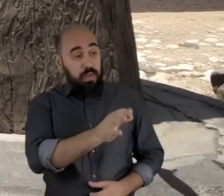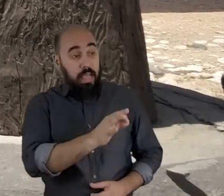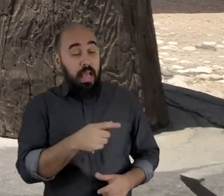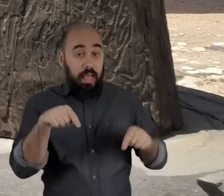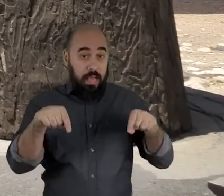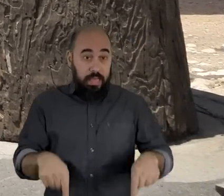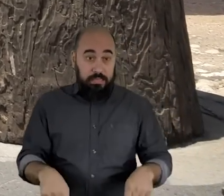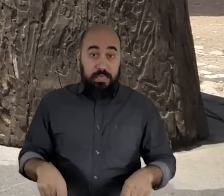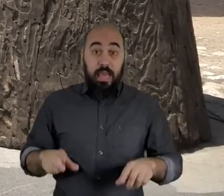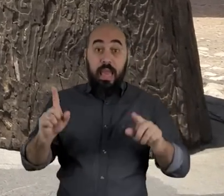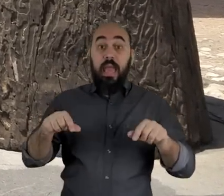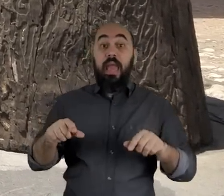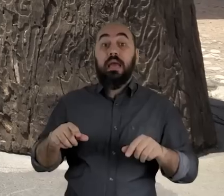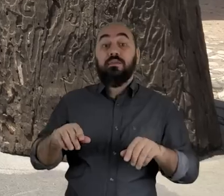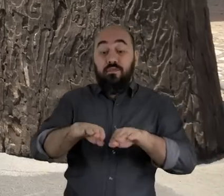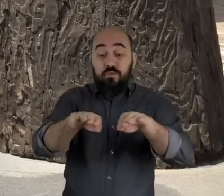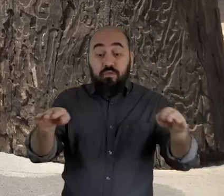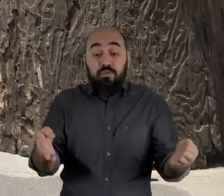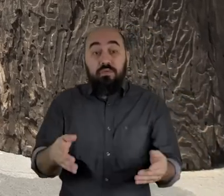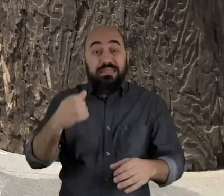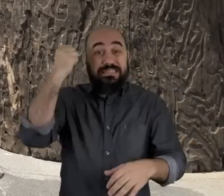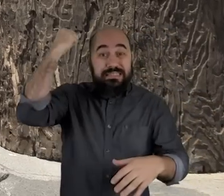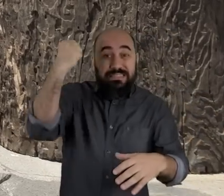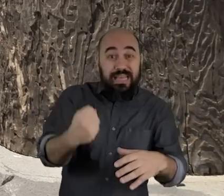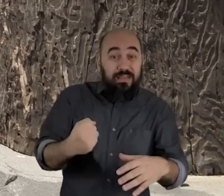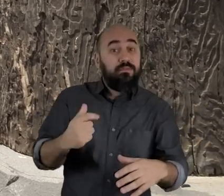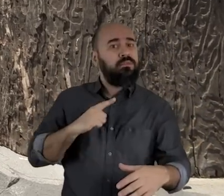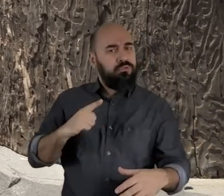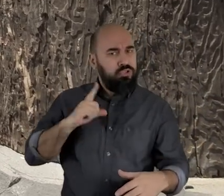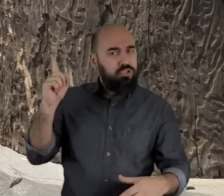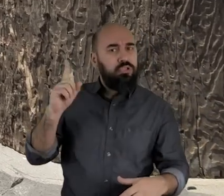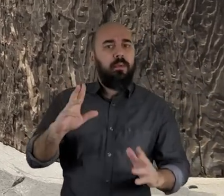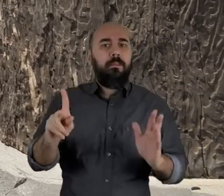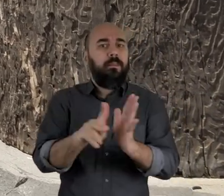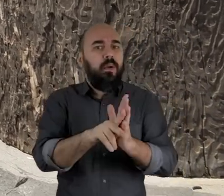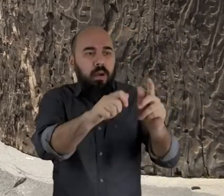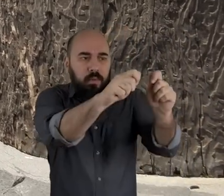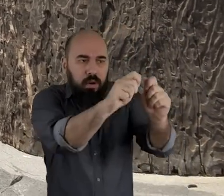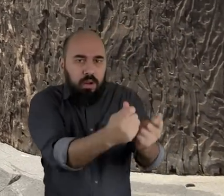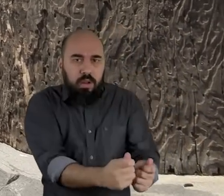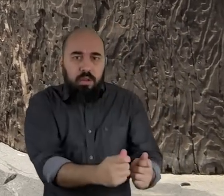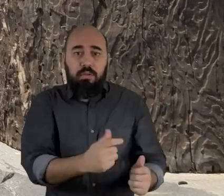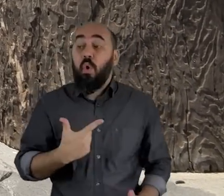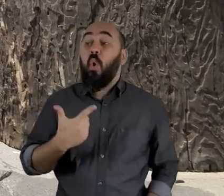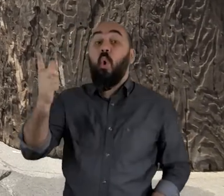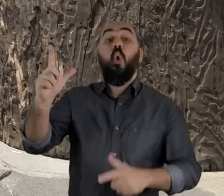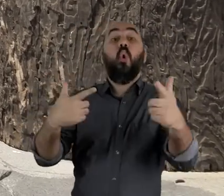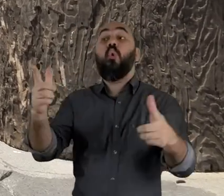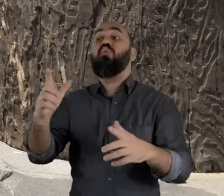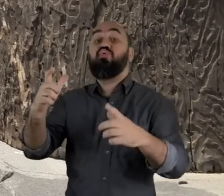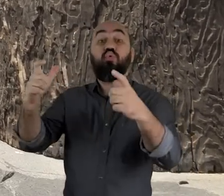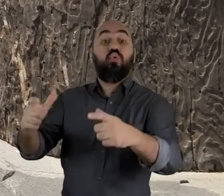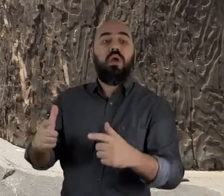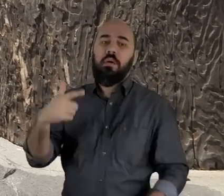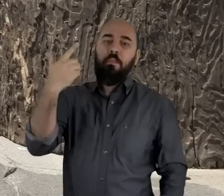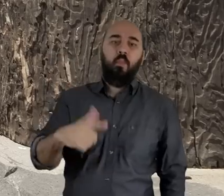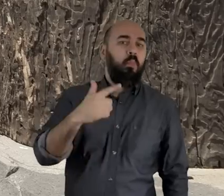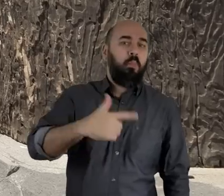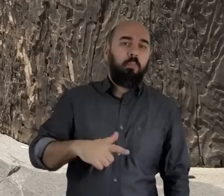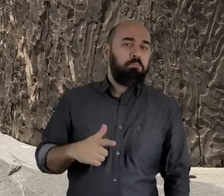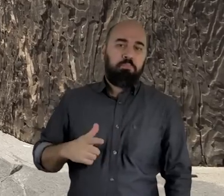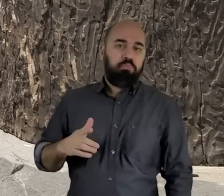cerimonial enorme. E podemos ver na entrada grandes pilares, não vistos em outros lugares,